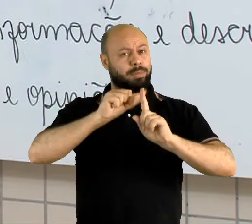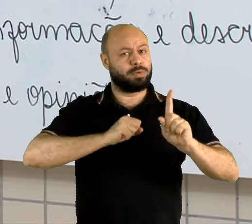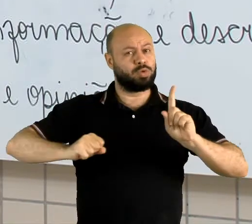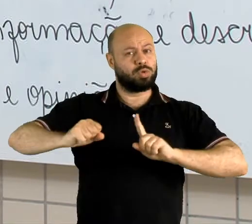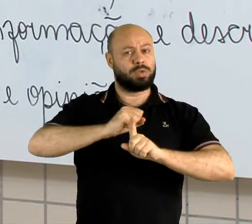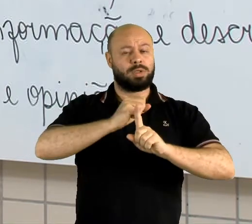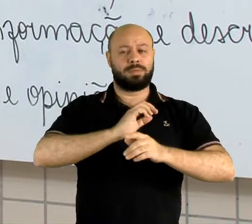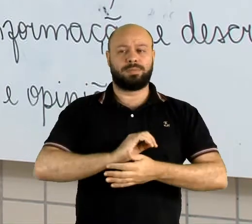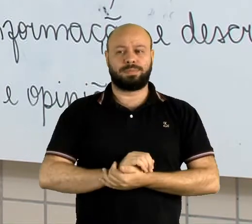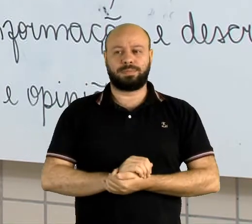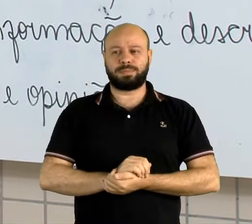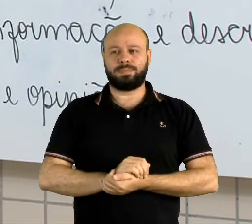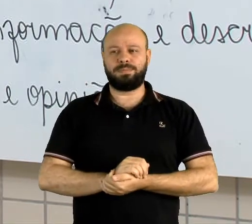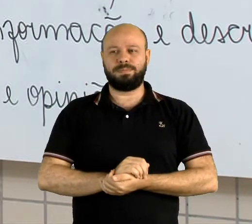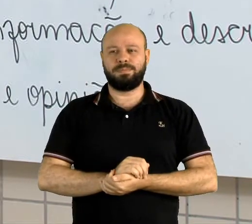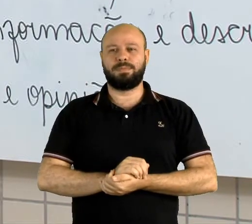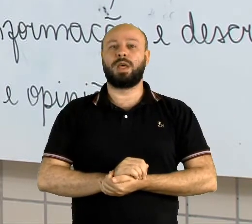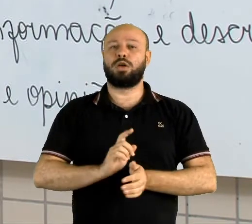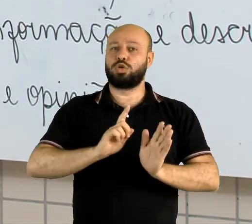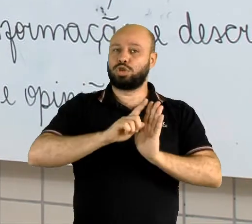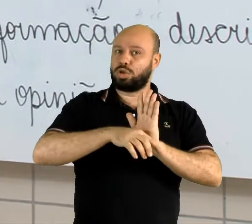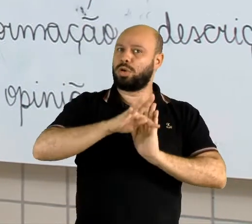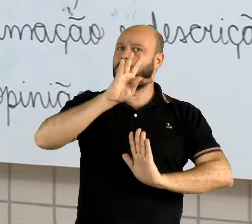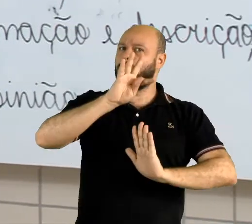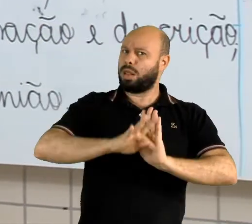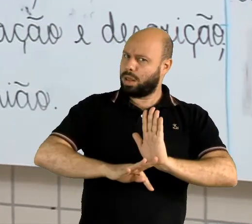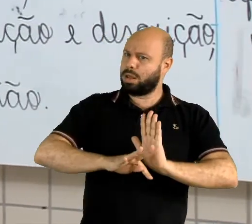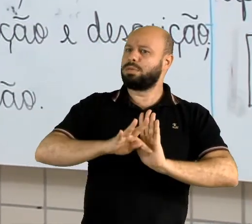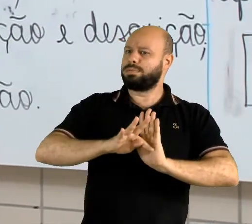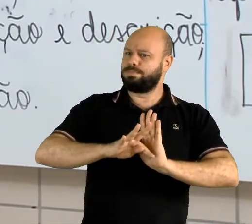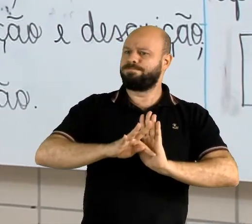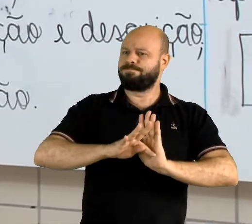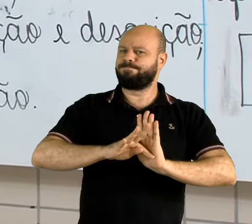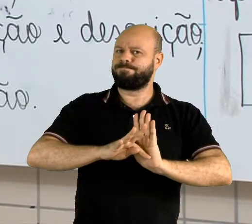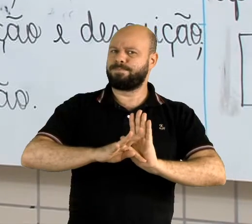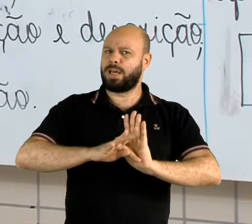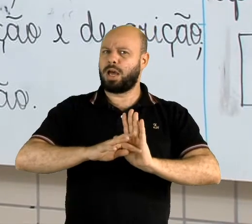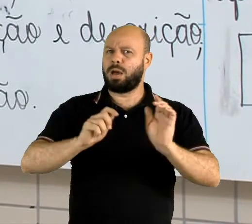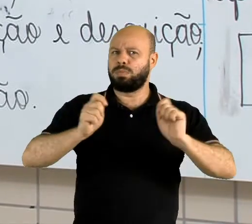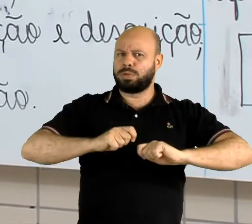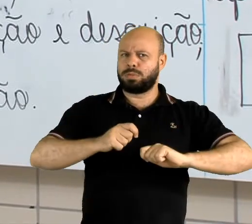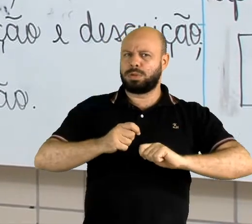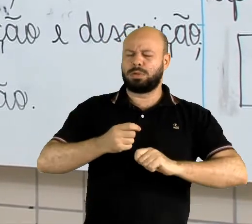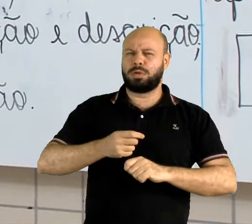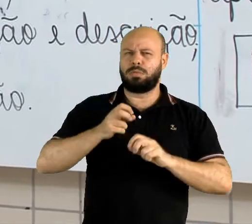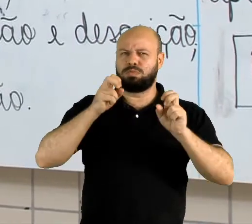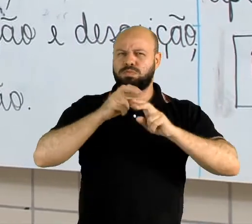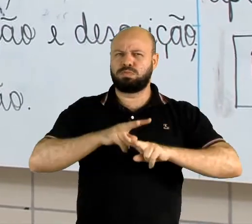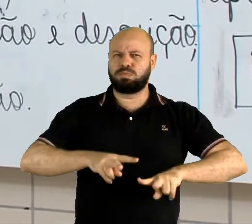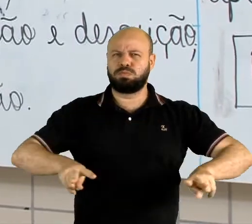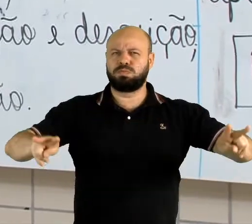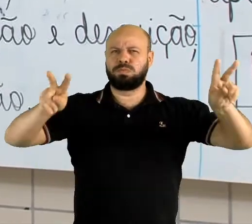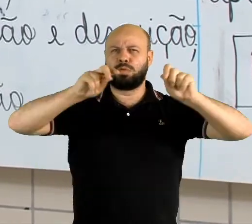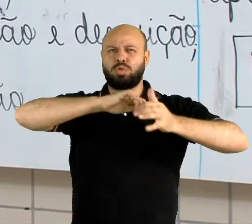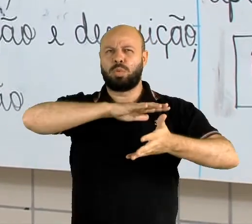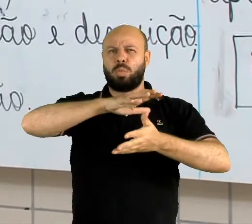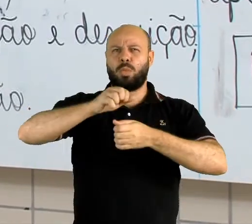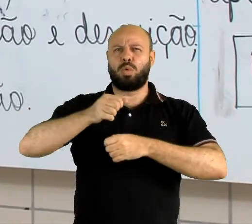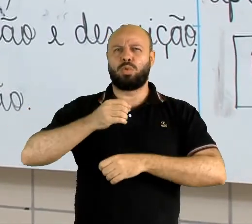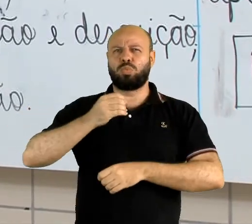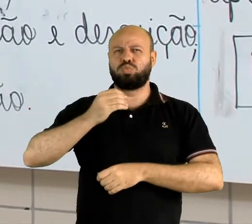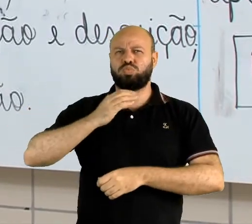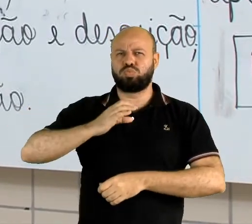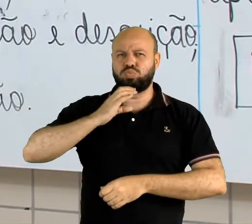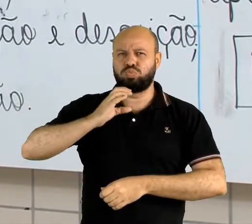sociedade. É um gênero textual, gente, que ele irá enriquecer muito a visão de mundo, o conhecimento